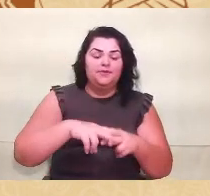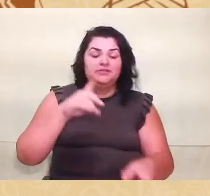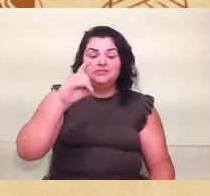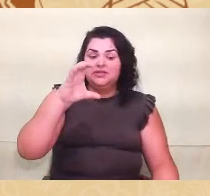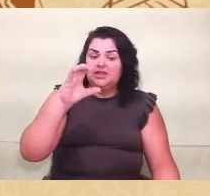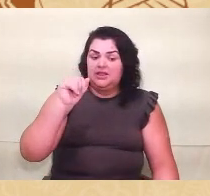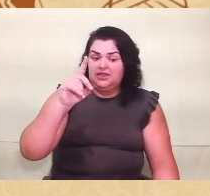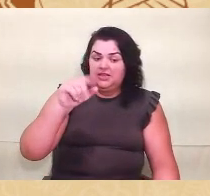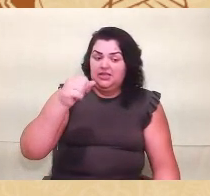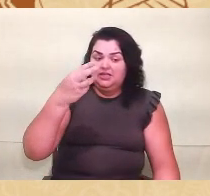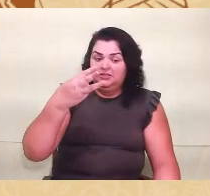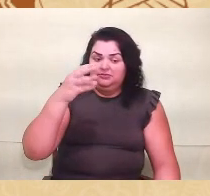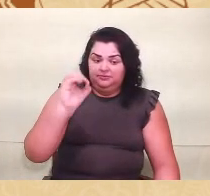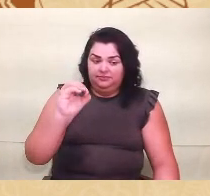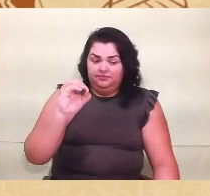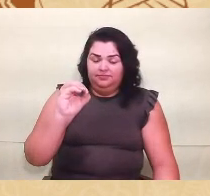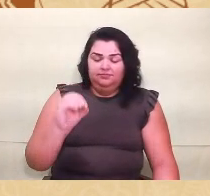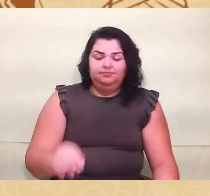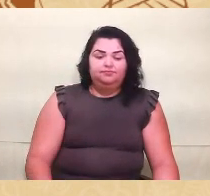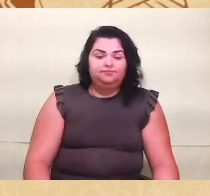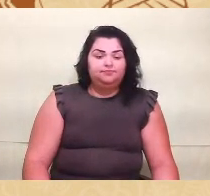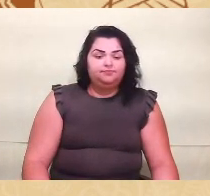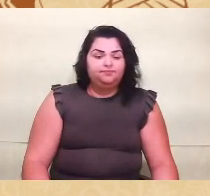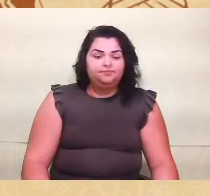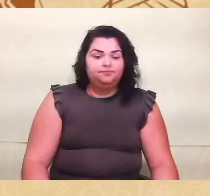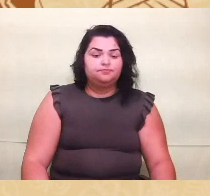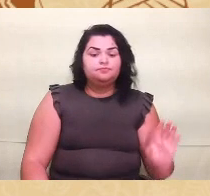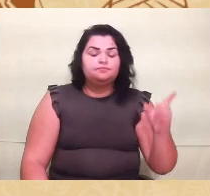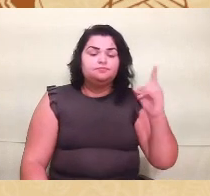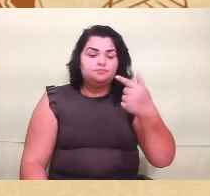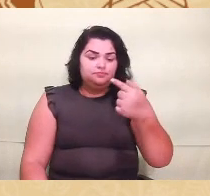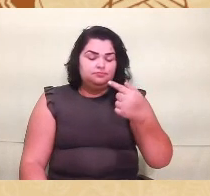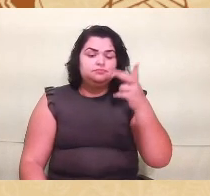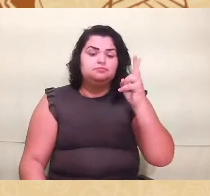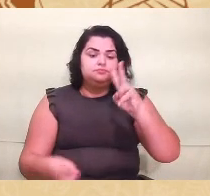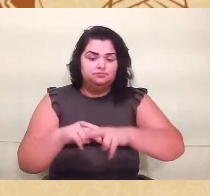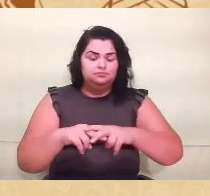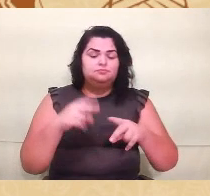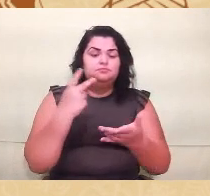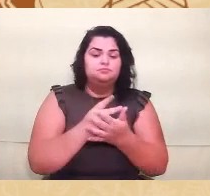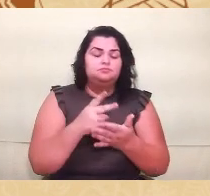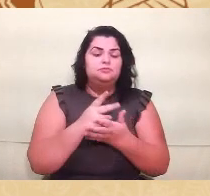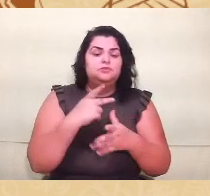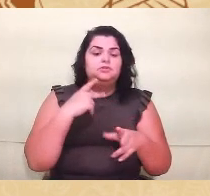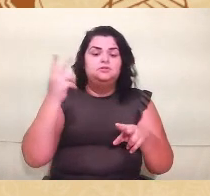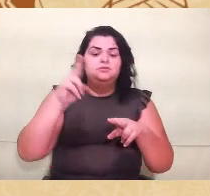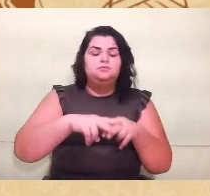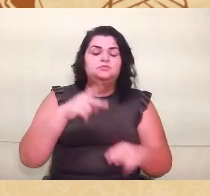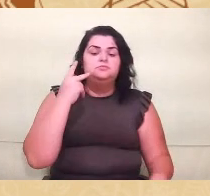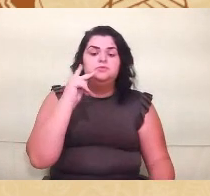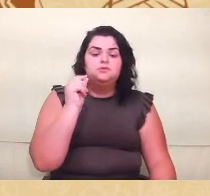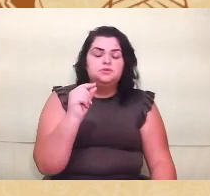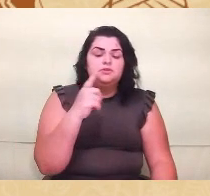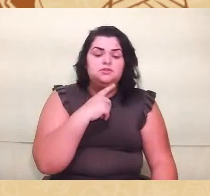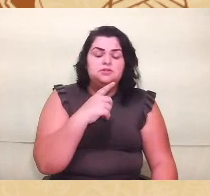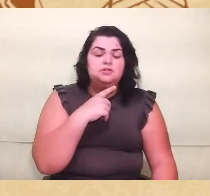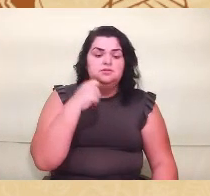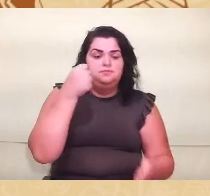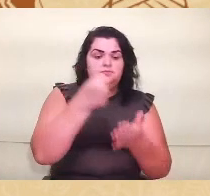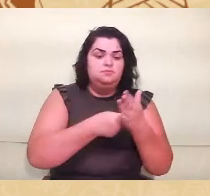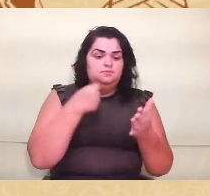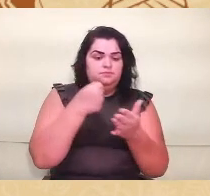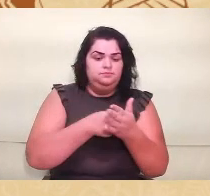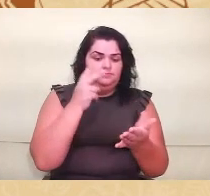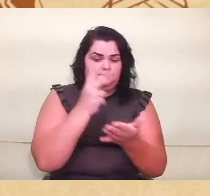Olivença, daqui, né? Parente daqui. Em 37 ele foi preso. Ele foi preso, sabe como? Como comunista.